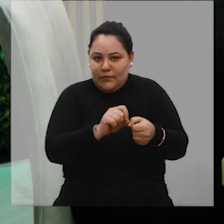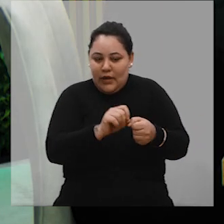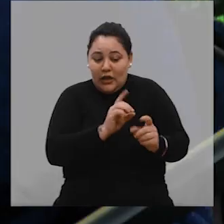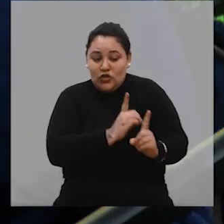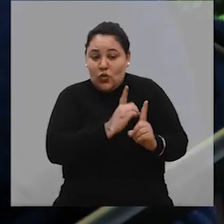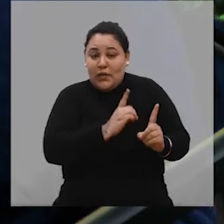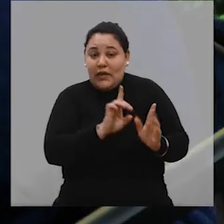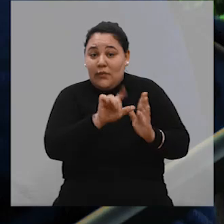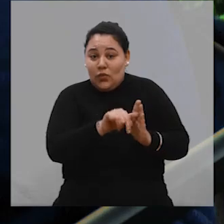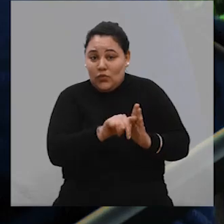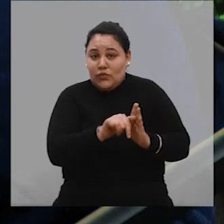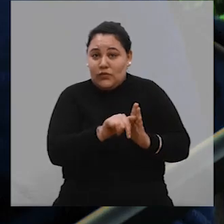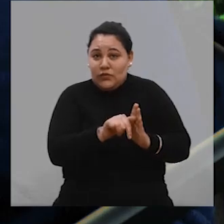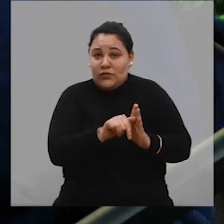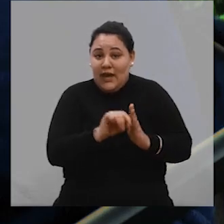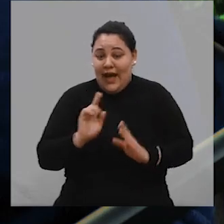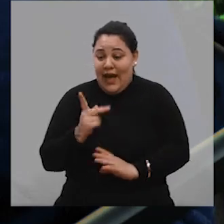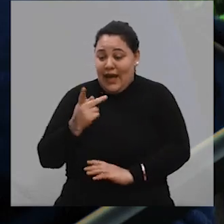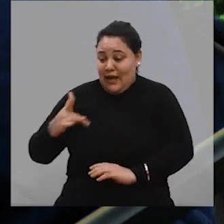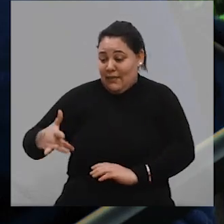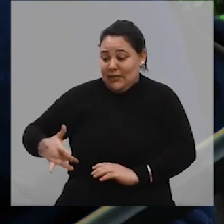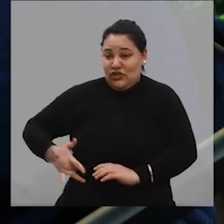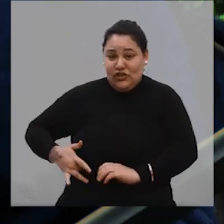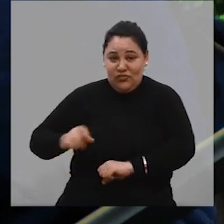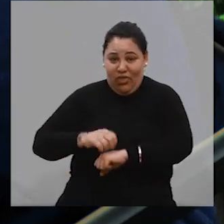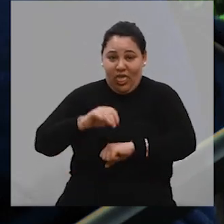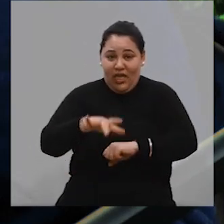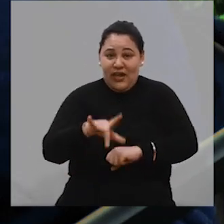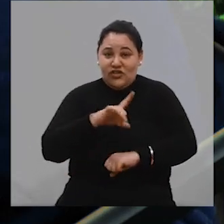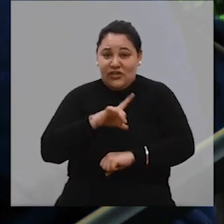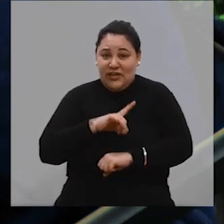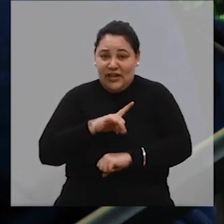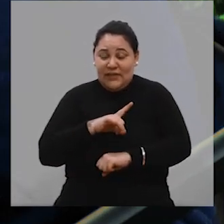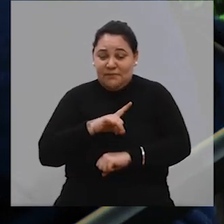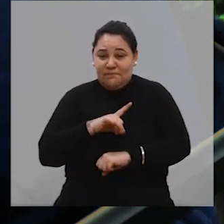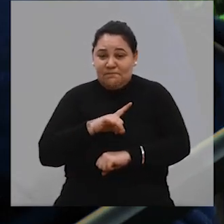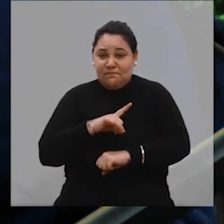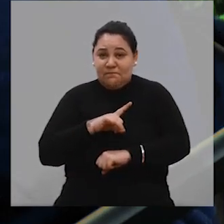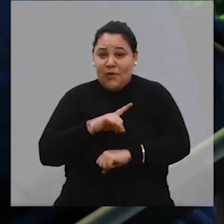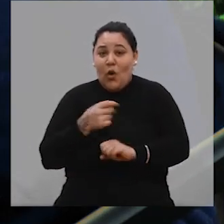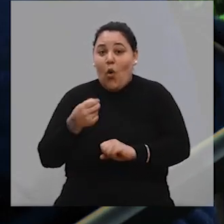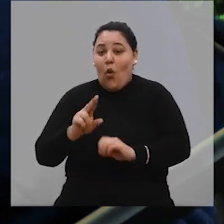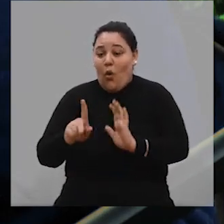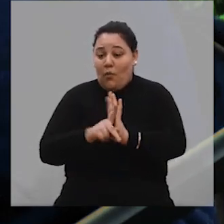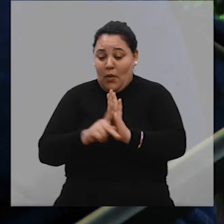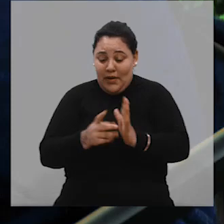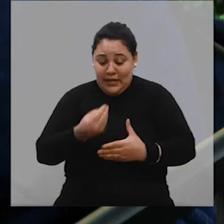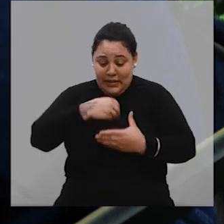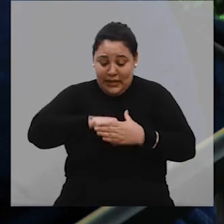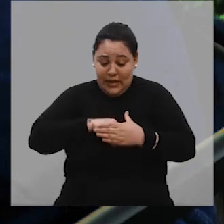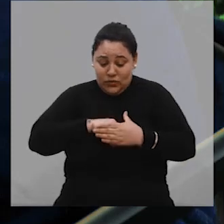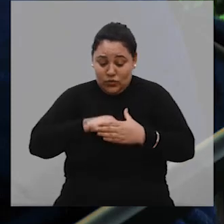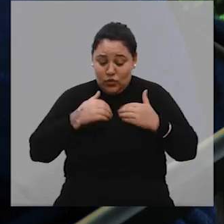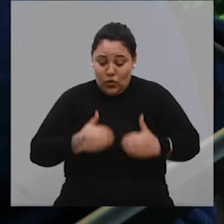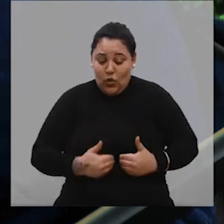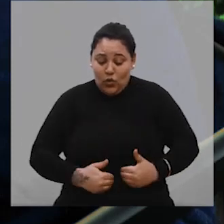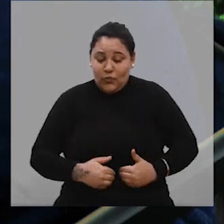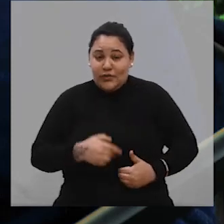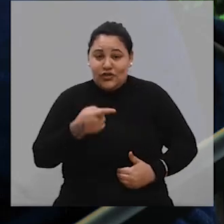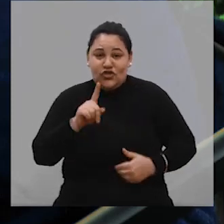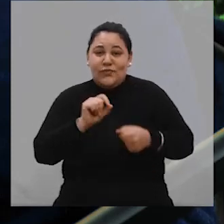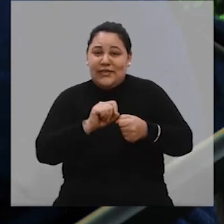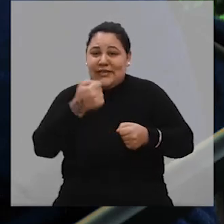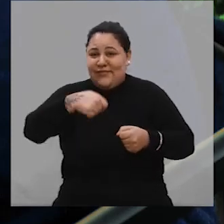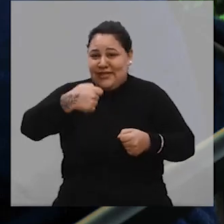Da hepatite autoimune, nós temos marcadores de autoimunidade, que também a gente consegue detectar por exames sanguíneos, às vezes biópsia